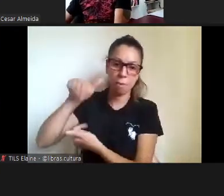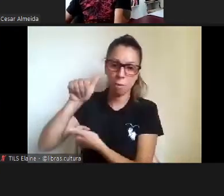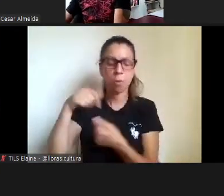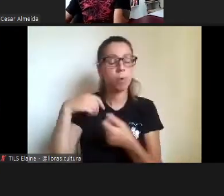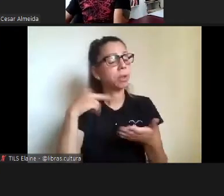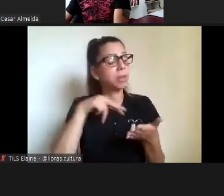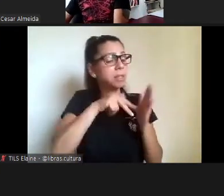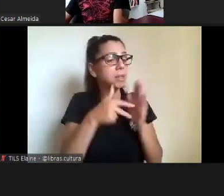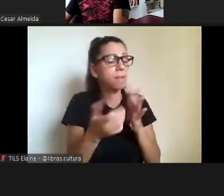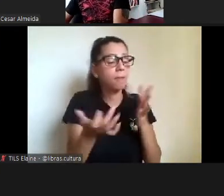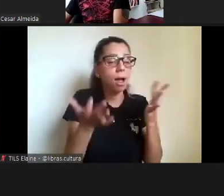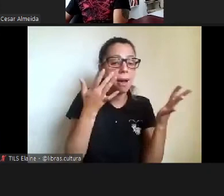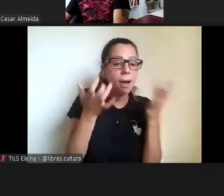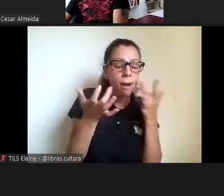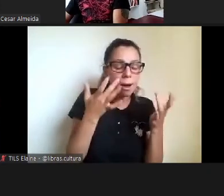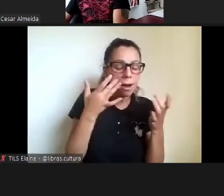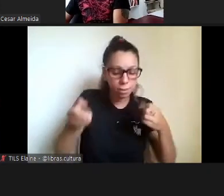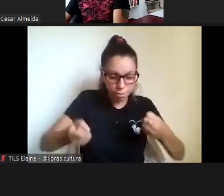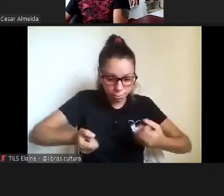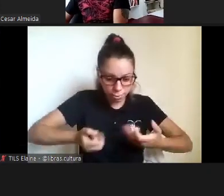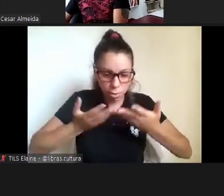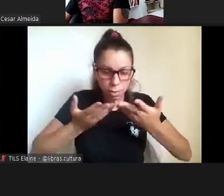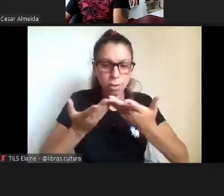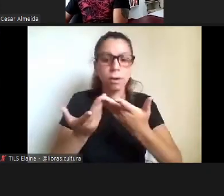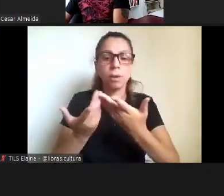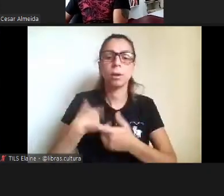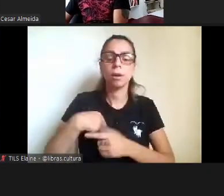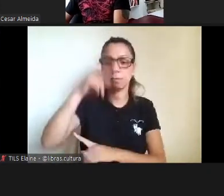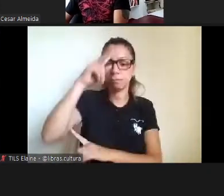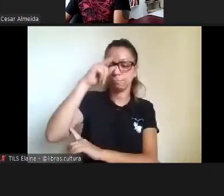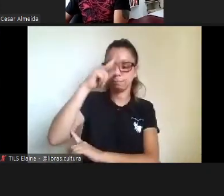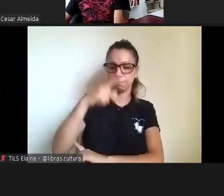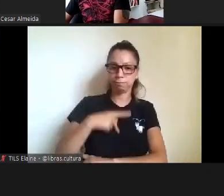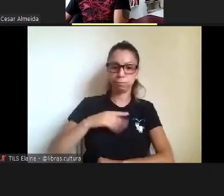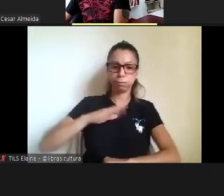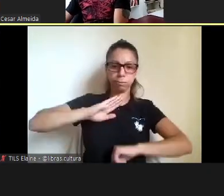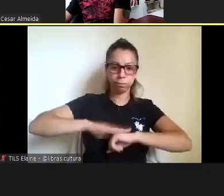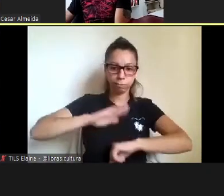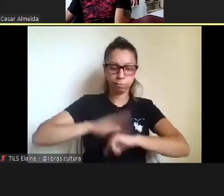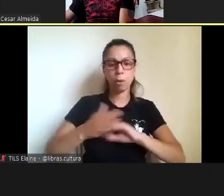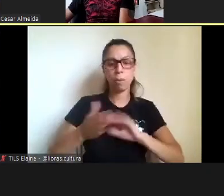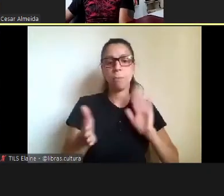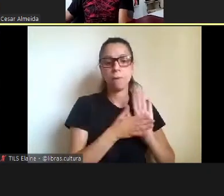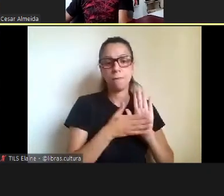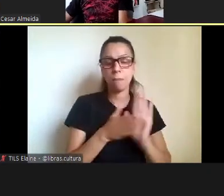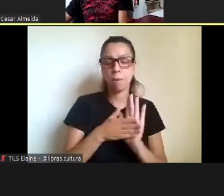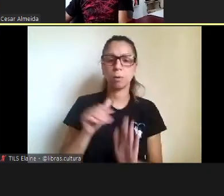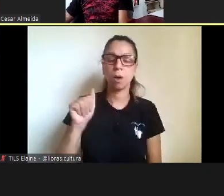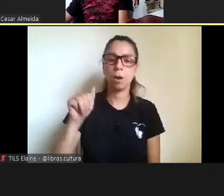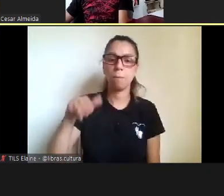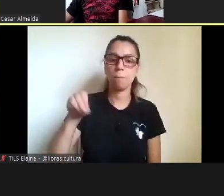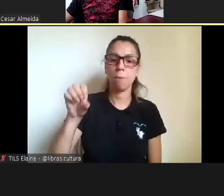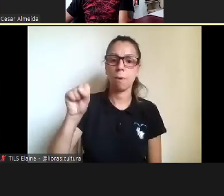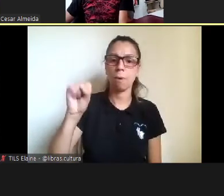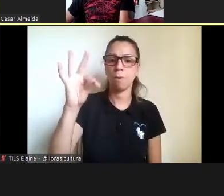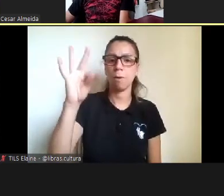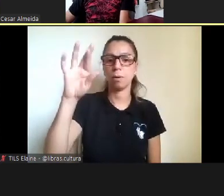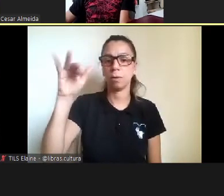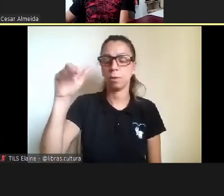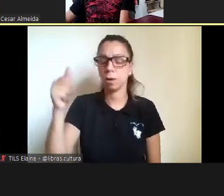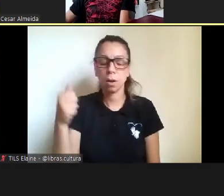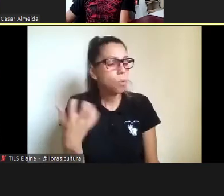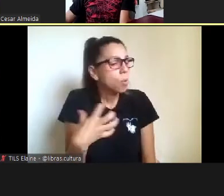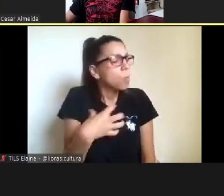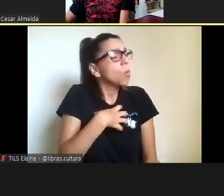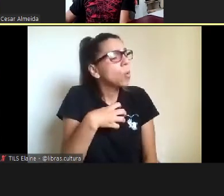cena? O que foi? E se encontrar com esse desafio proposto pela mostra, o que mobilizou em você, o